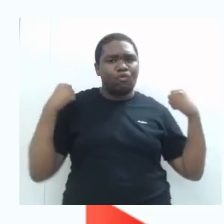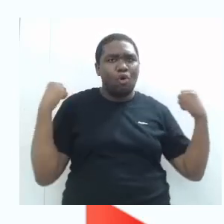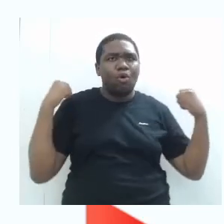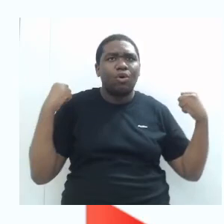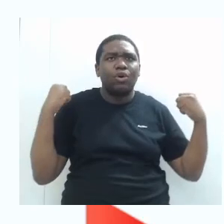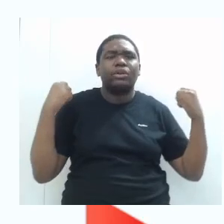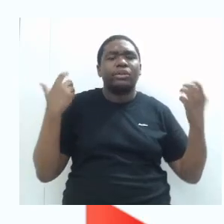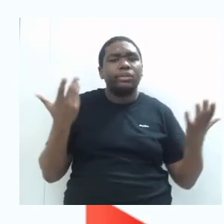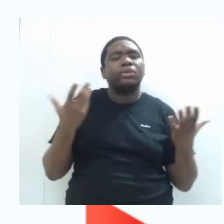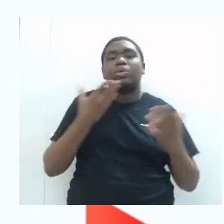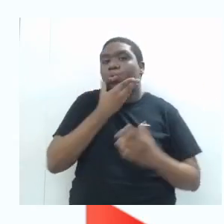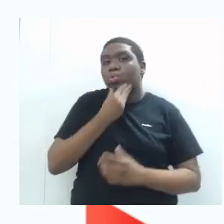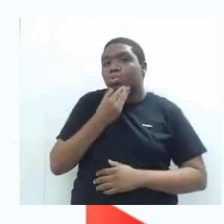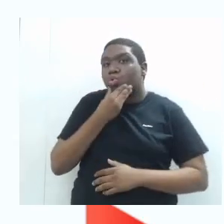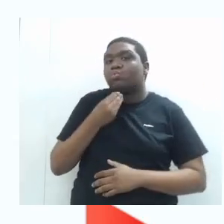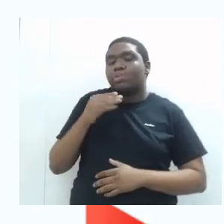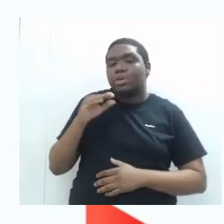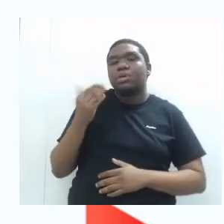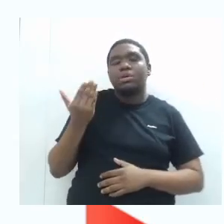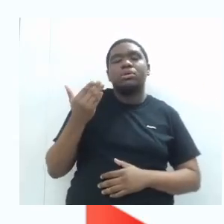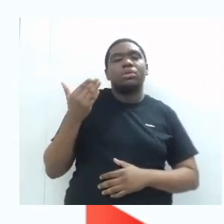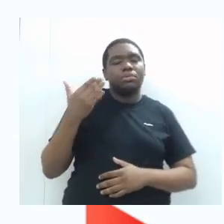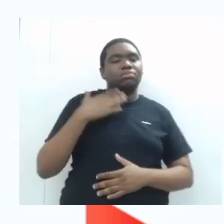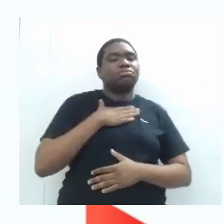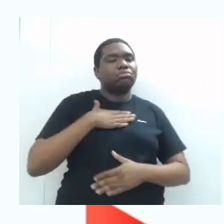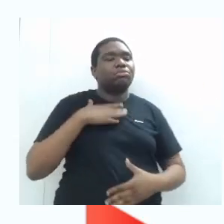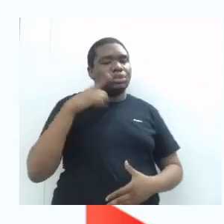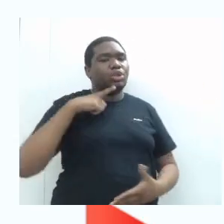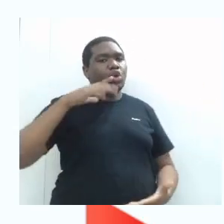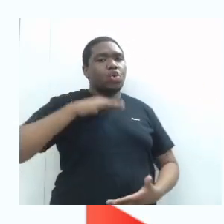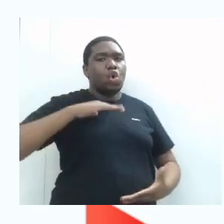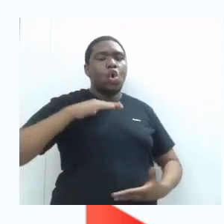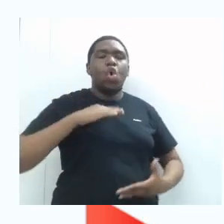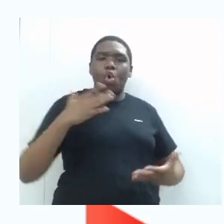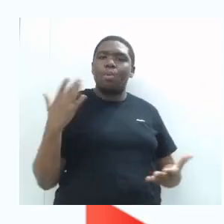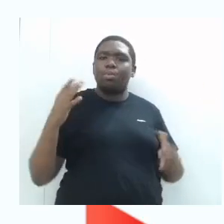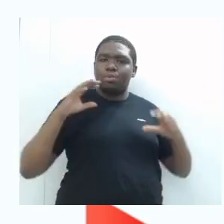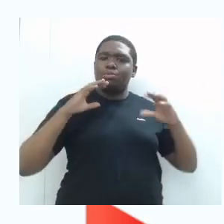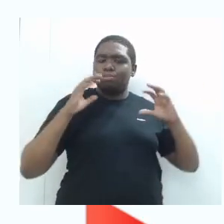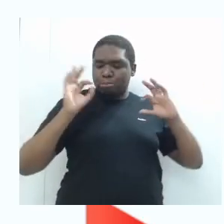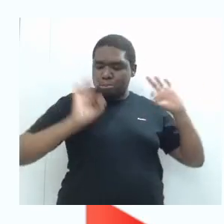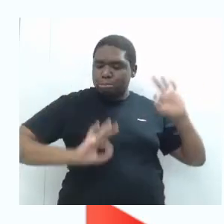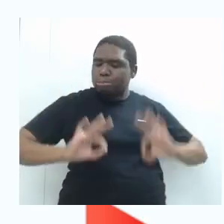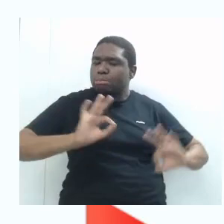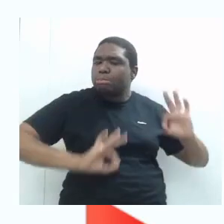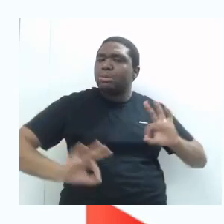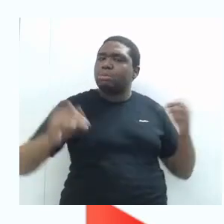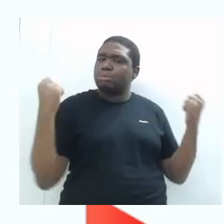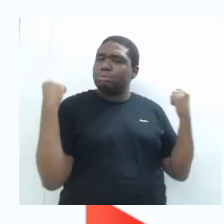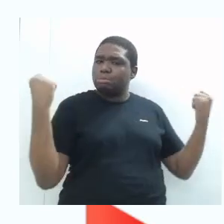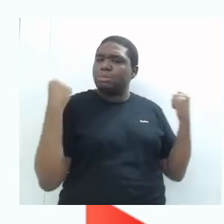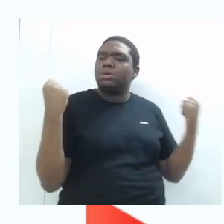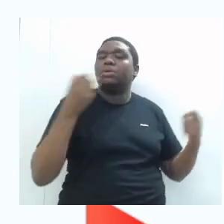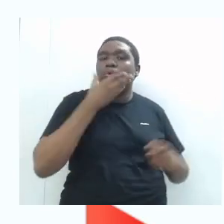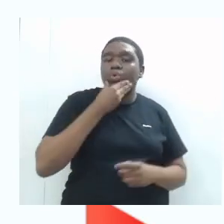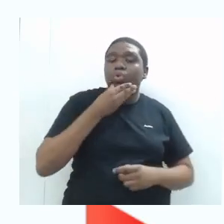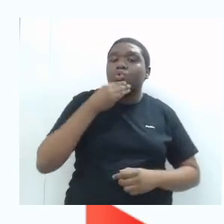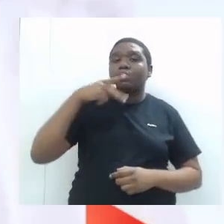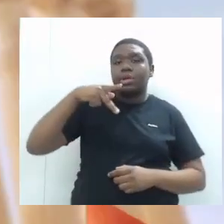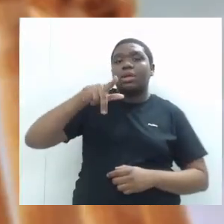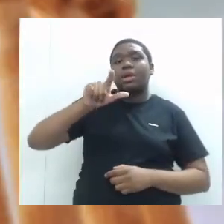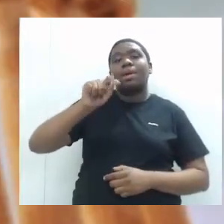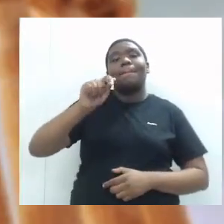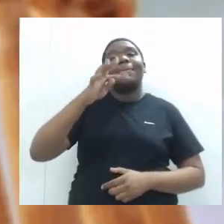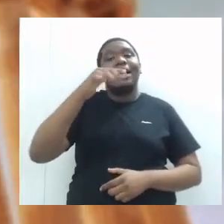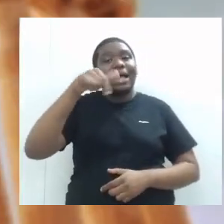a omoplata, largo, ombro largo, costas largas. Então, Platão, filósofo grego